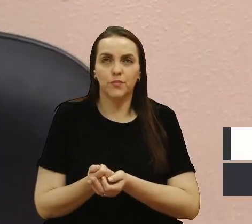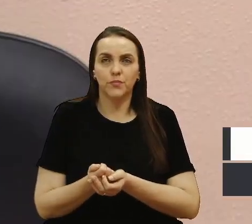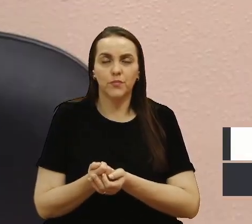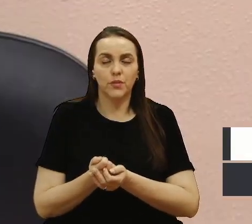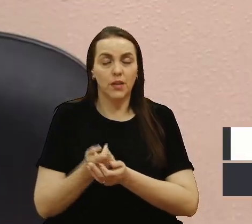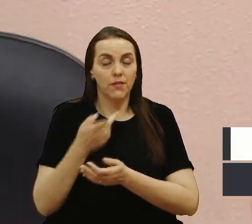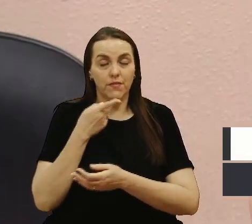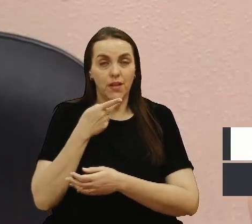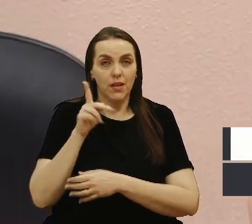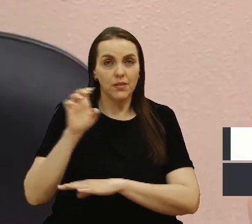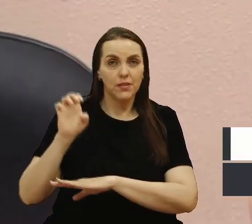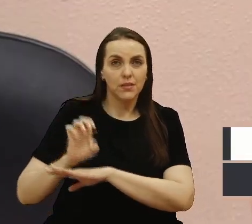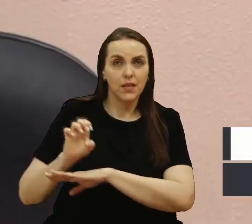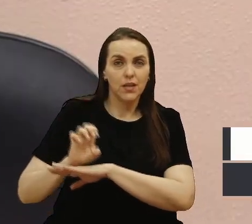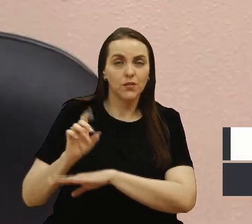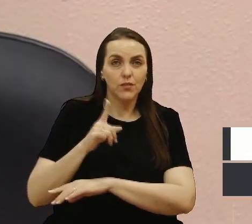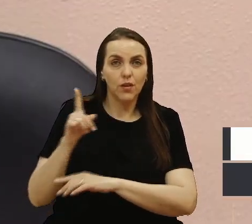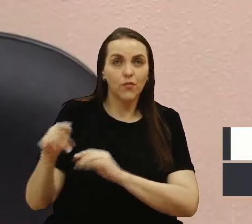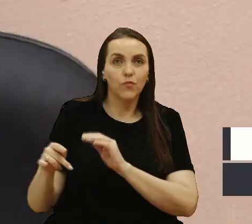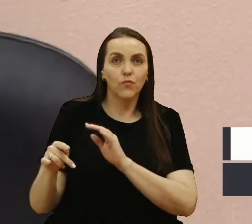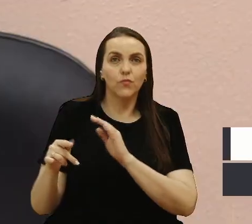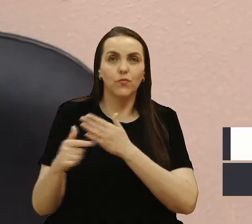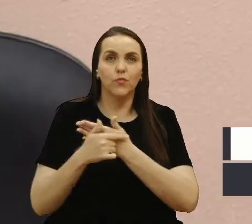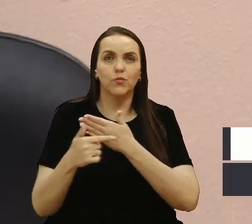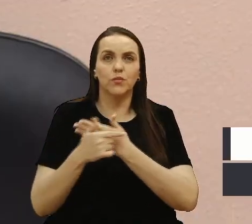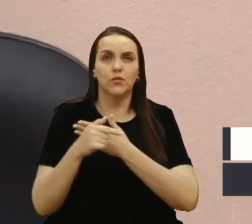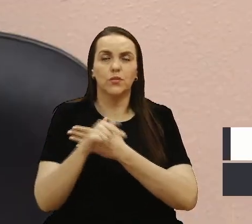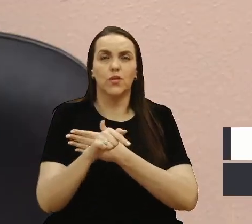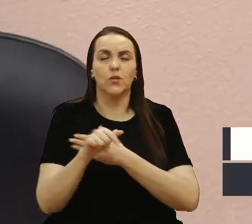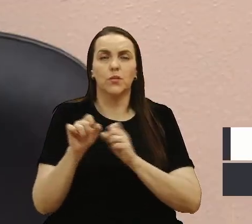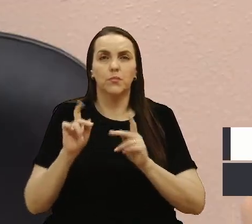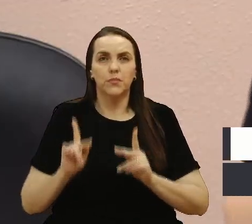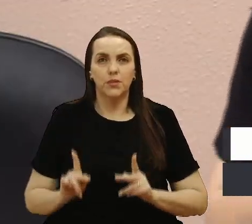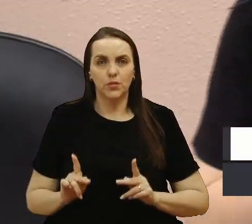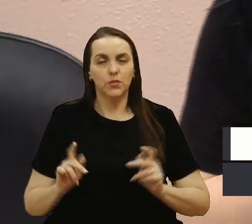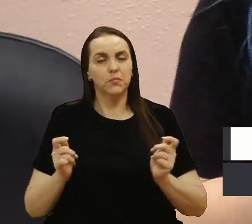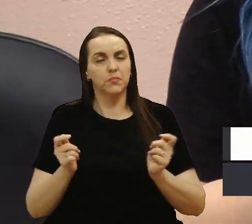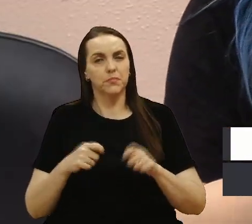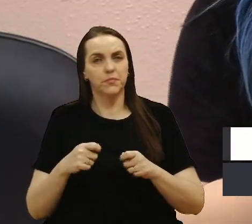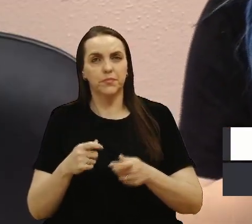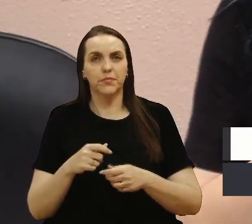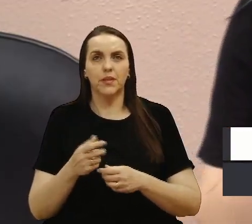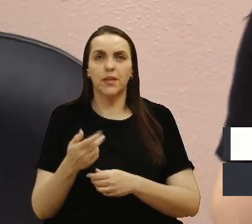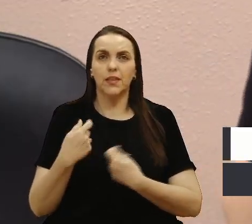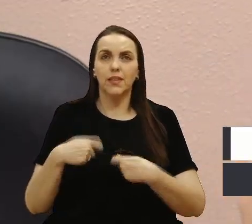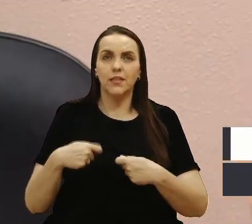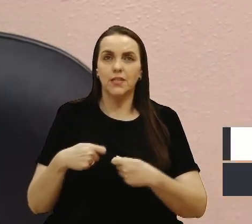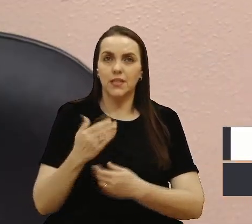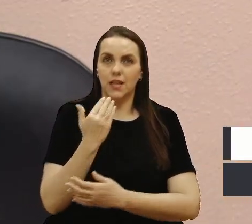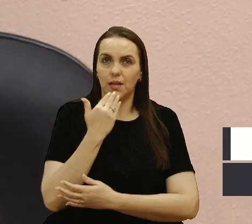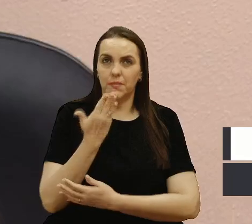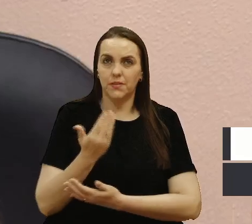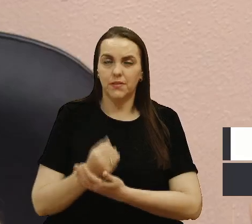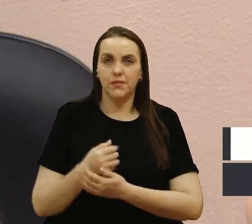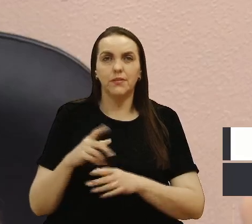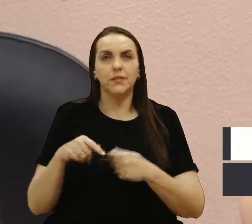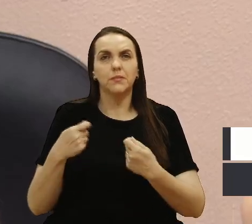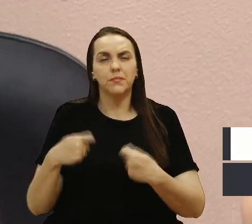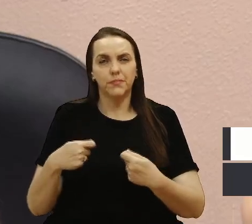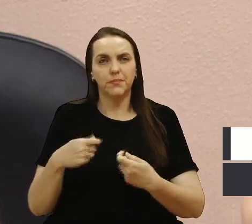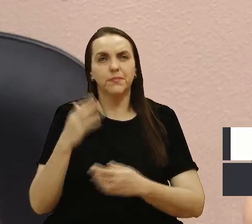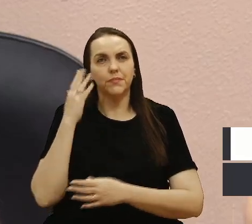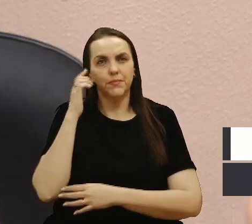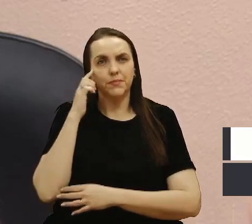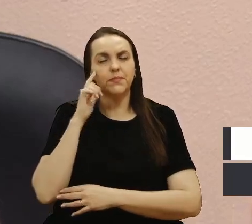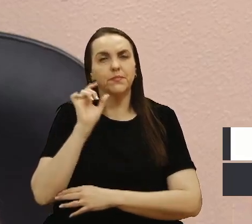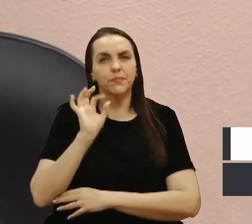papel de poder fazer com que as pessoas tenham supridas as suas necessidades com alimentação. Portanto, precisamos pensar, sim,